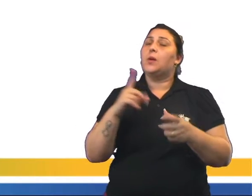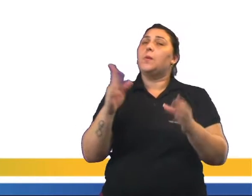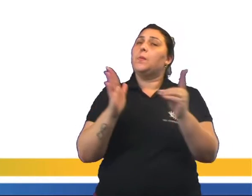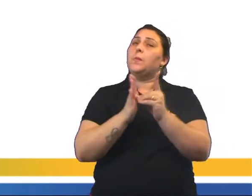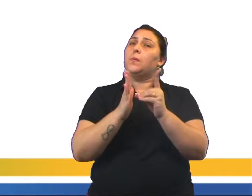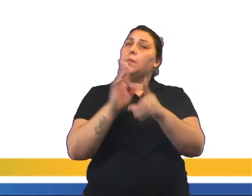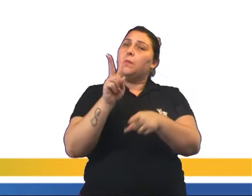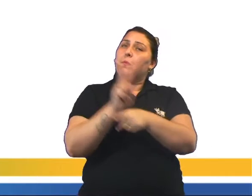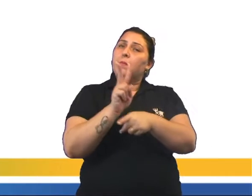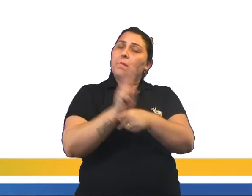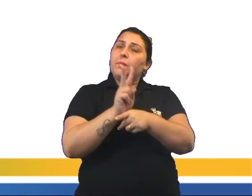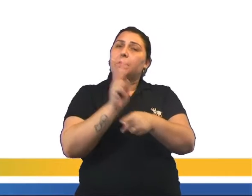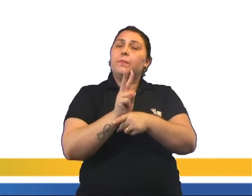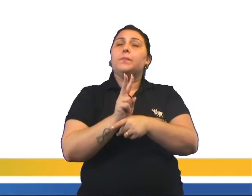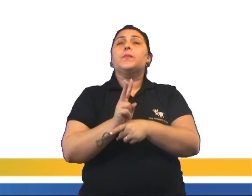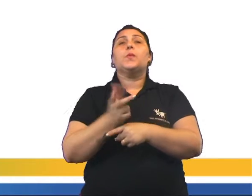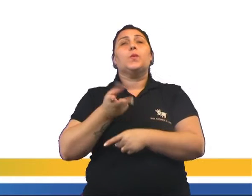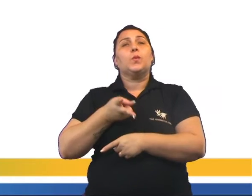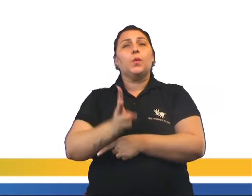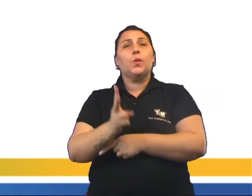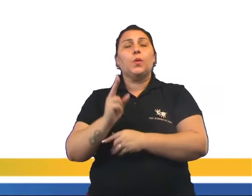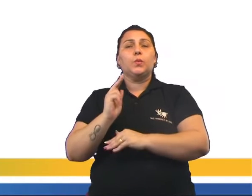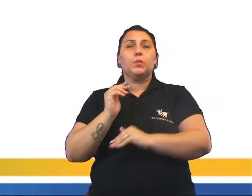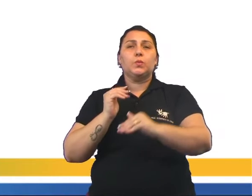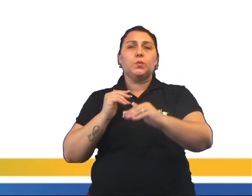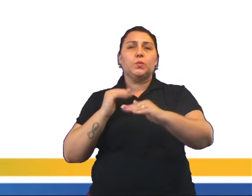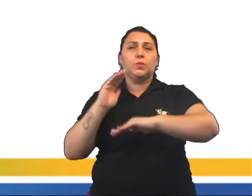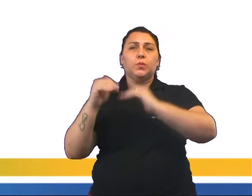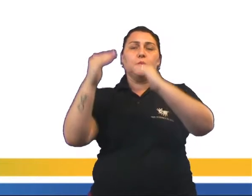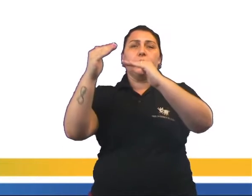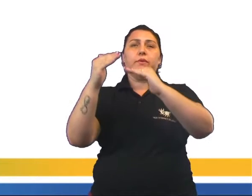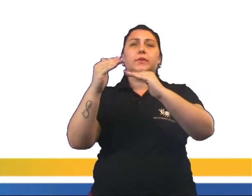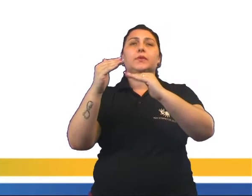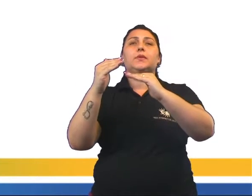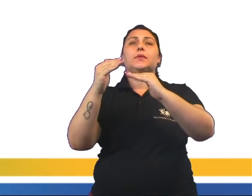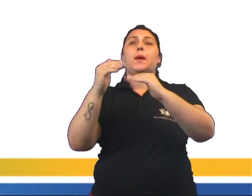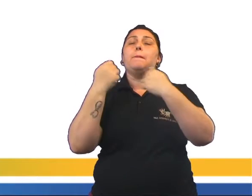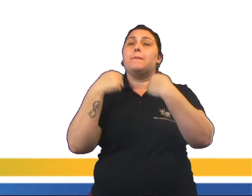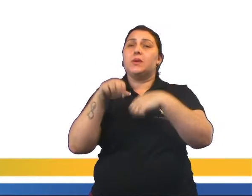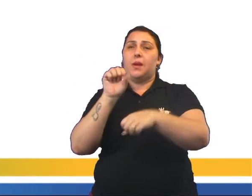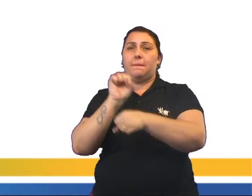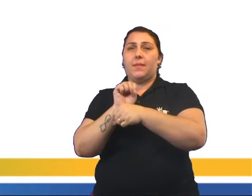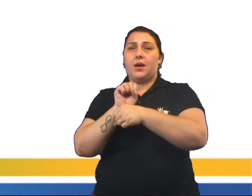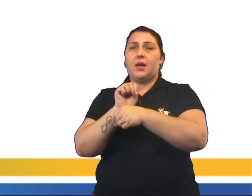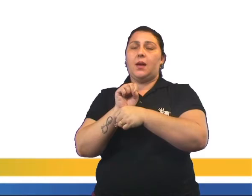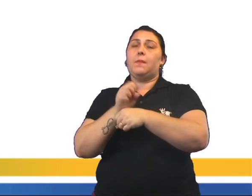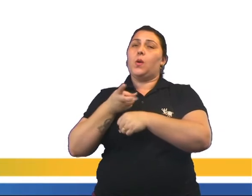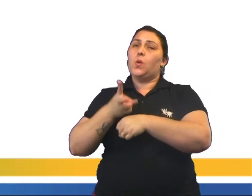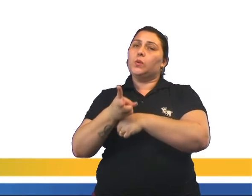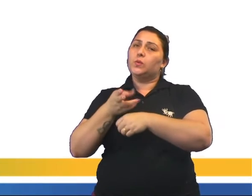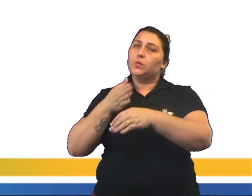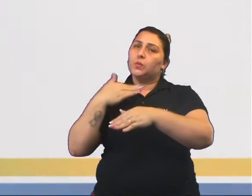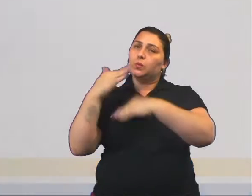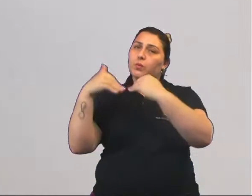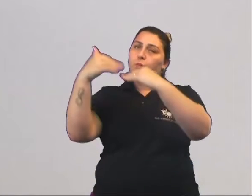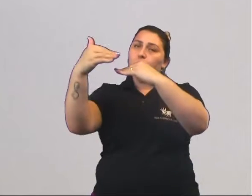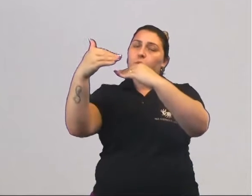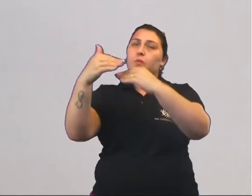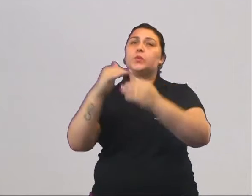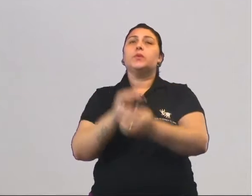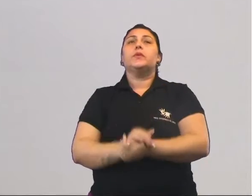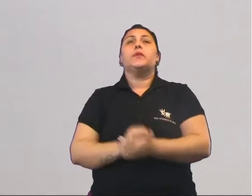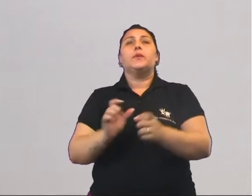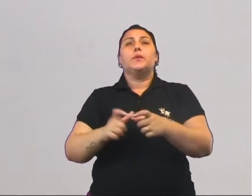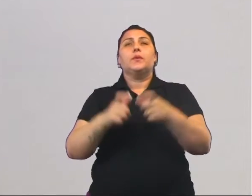proteção ambiental ou área indígena, eles continuam avançando, que eles não deveriam avançar. Mas como o agronegócio